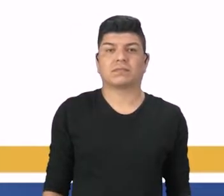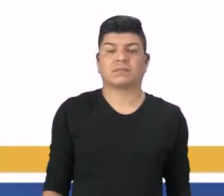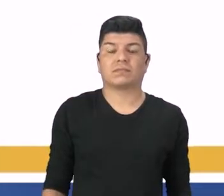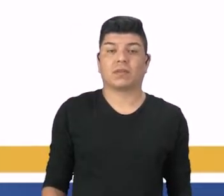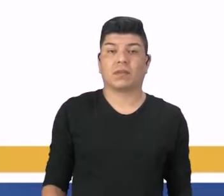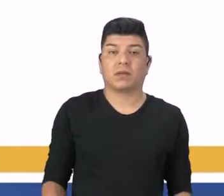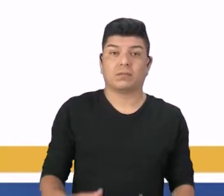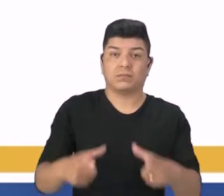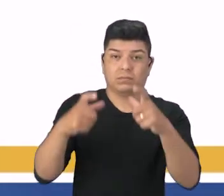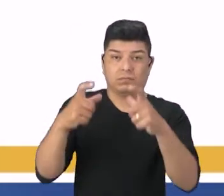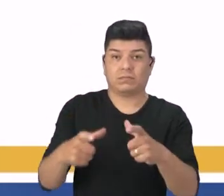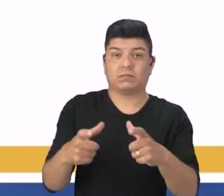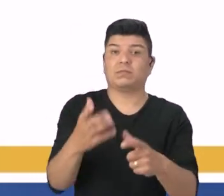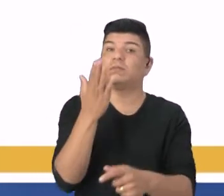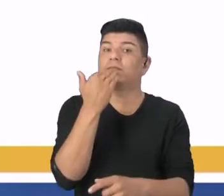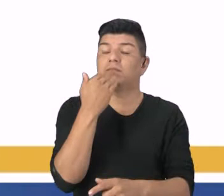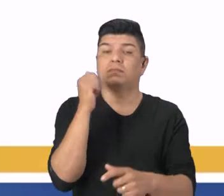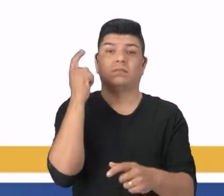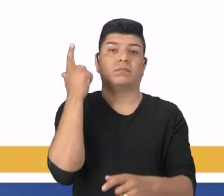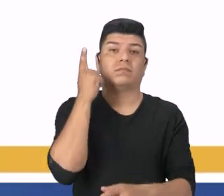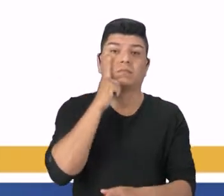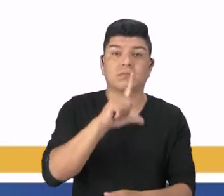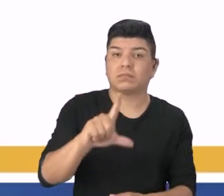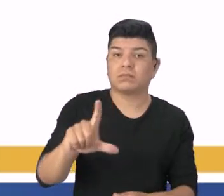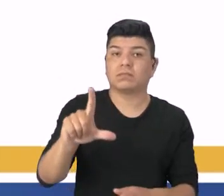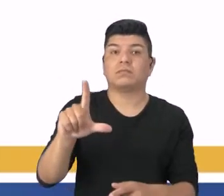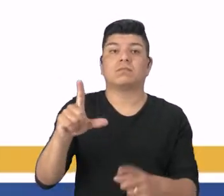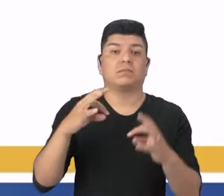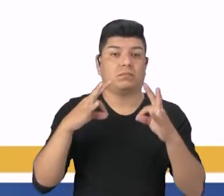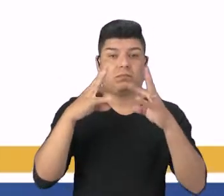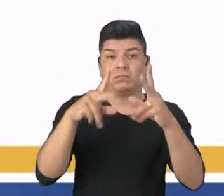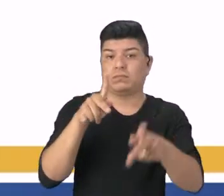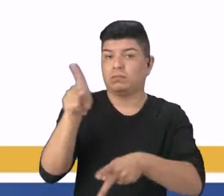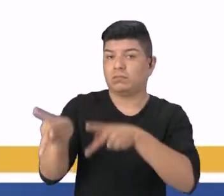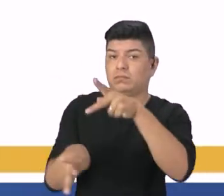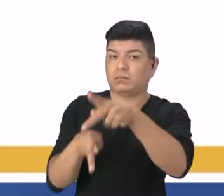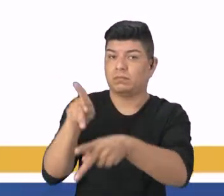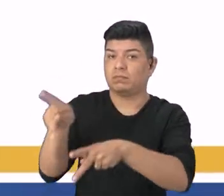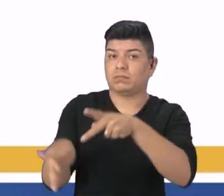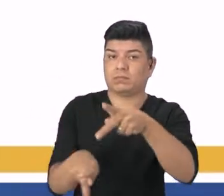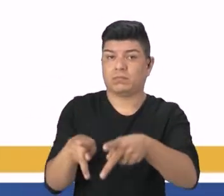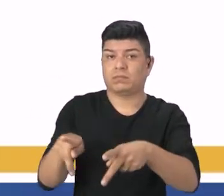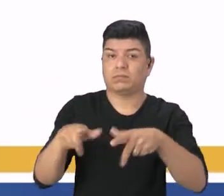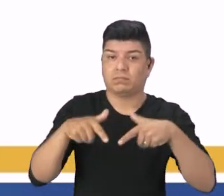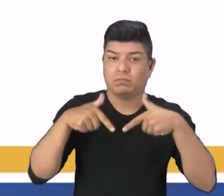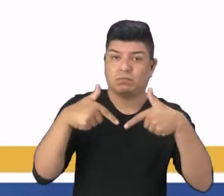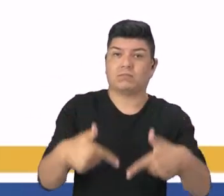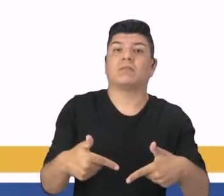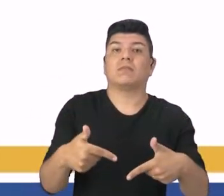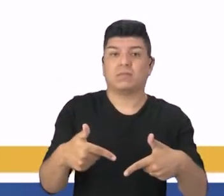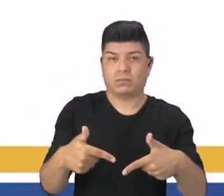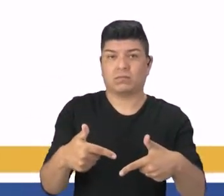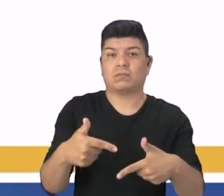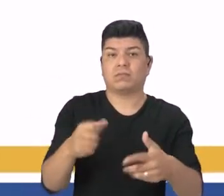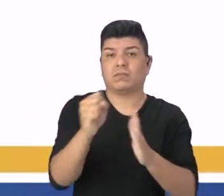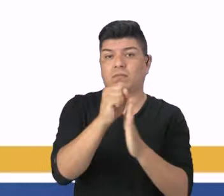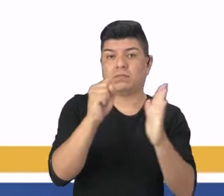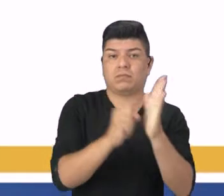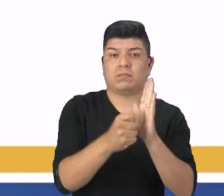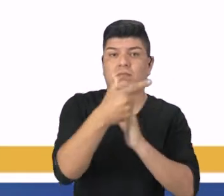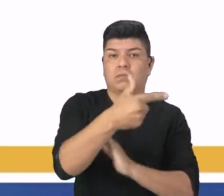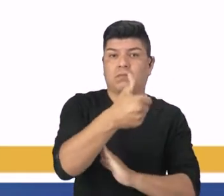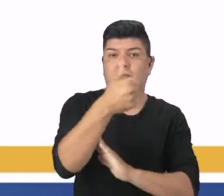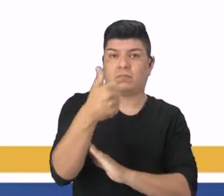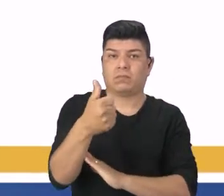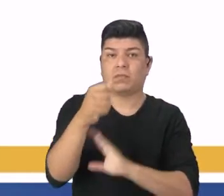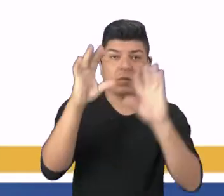por fontes de alimentos que consigam nutrir toda essa população é um dos desafios do século XXI. E olha o